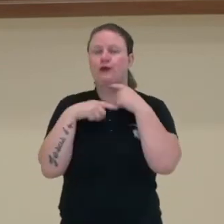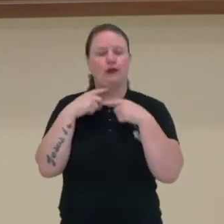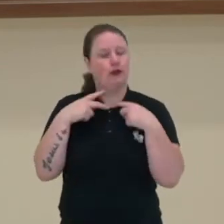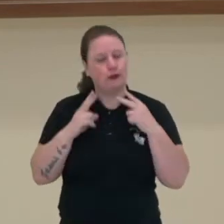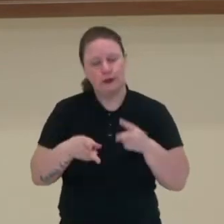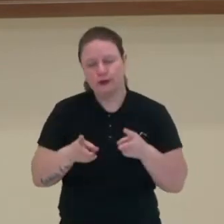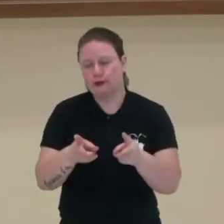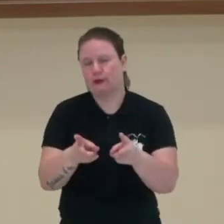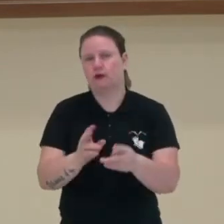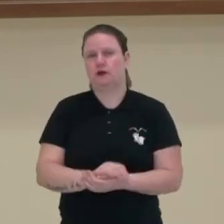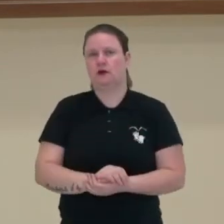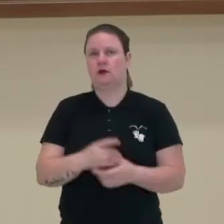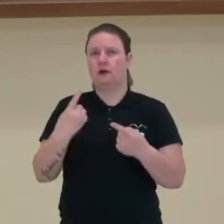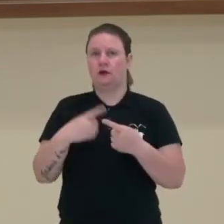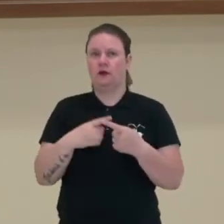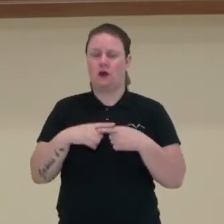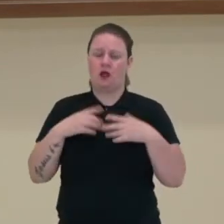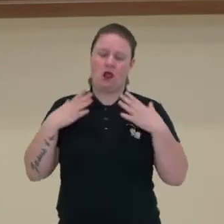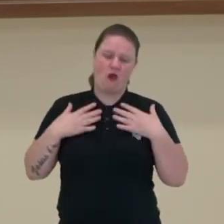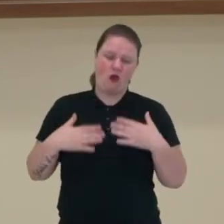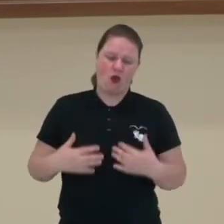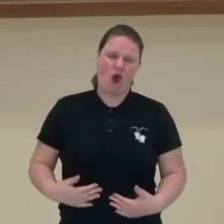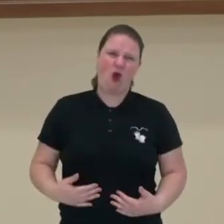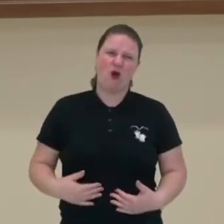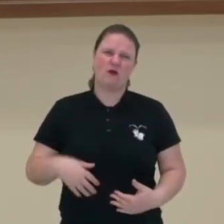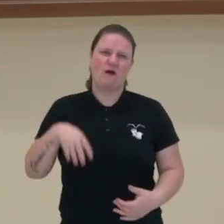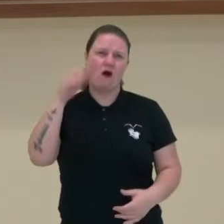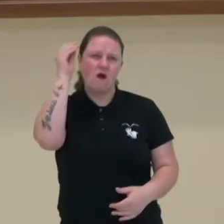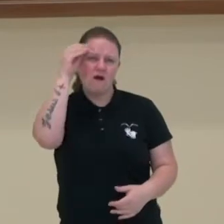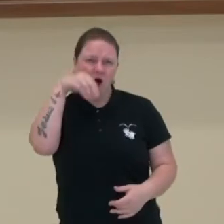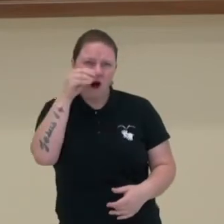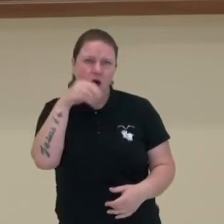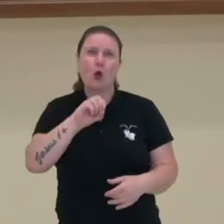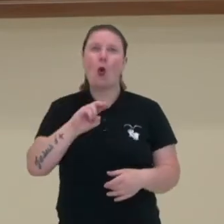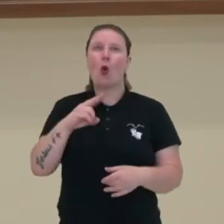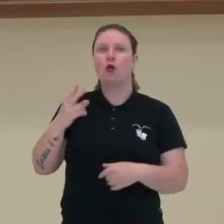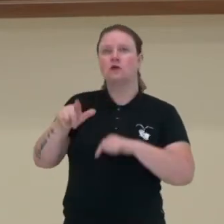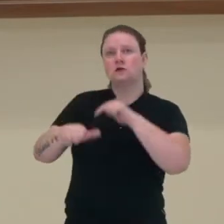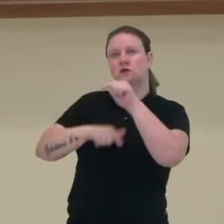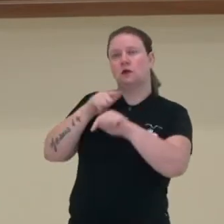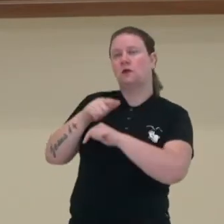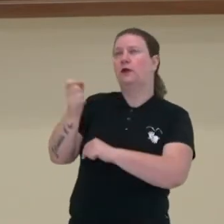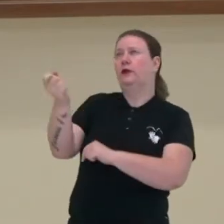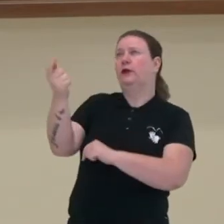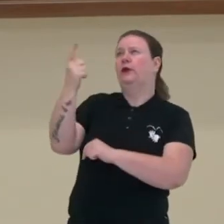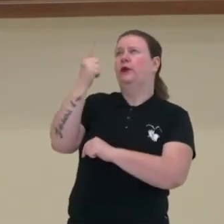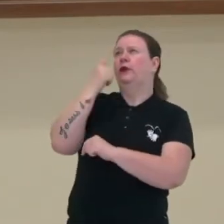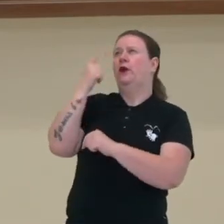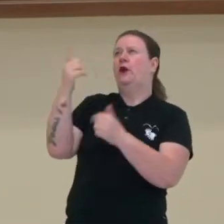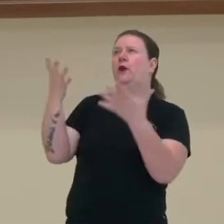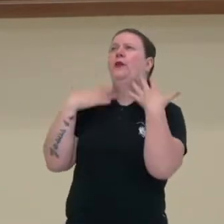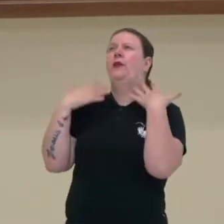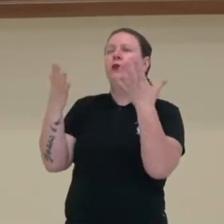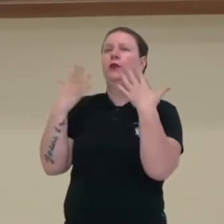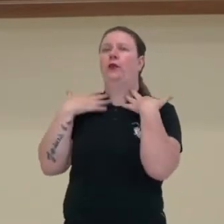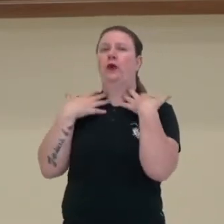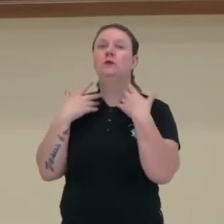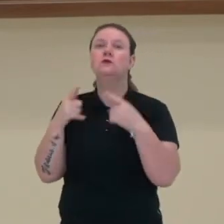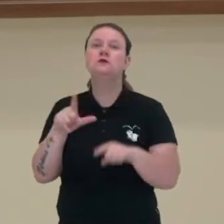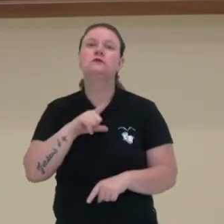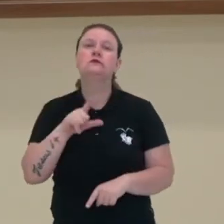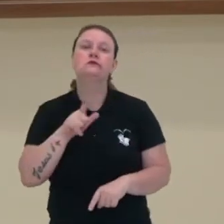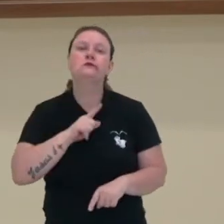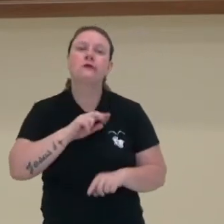do corpo, porque fez muito esforço físico, porque trabalhou muito no sol. Então, são profissões que não são fáceis de fazer.